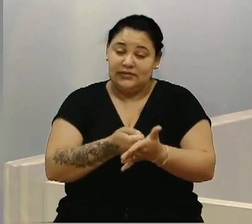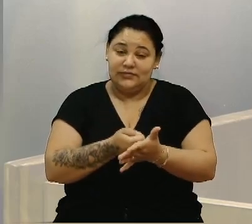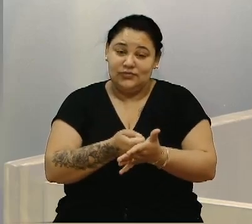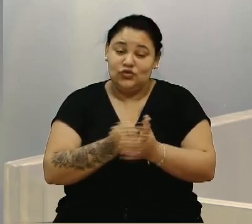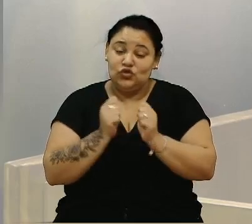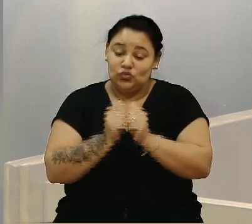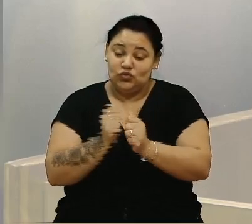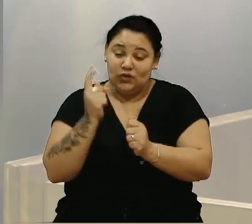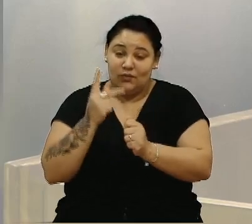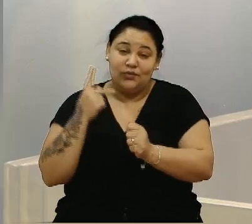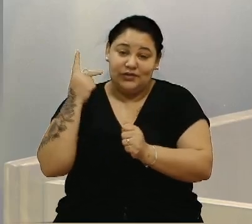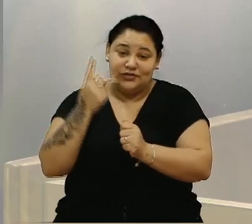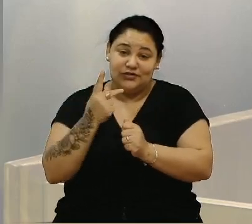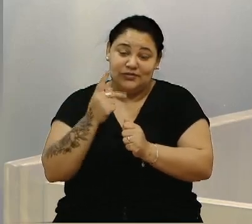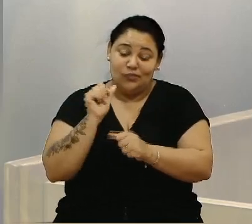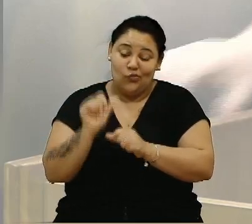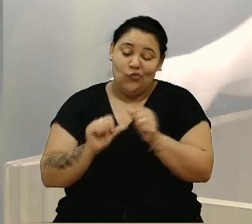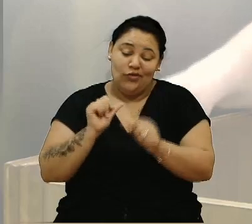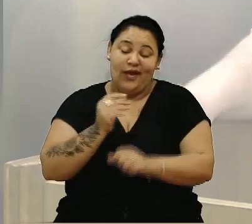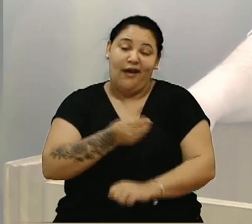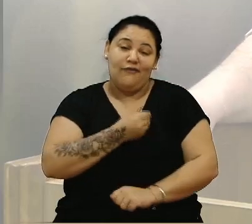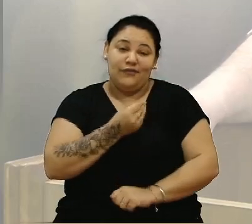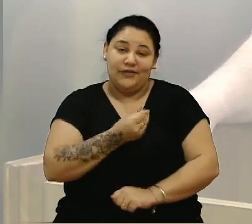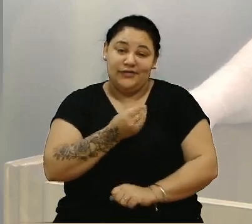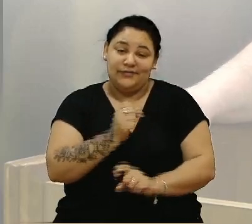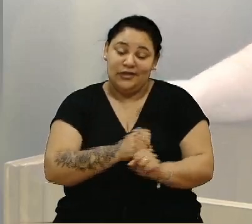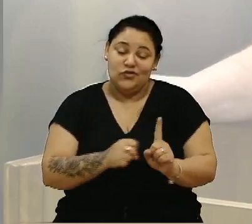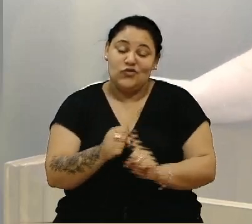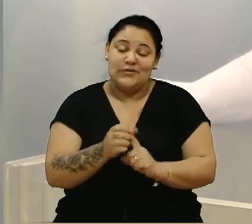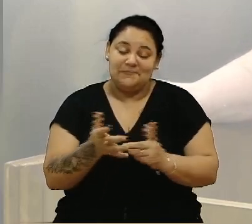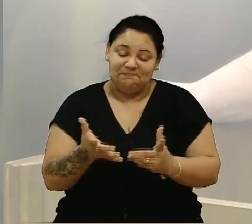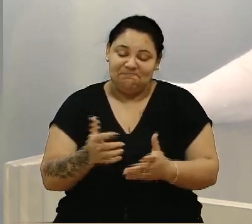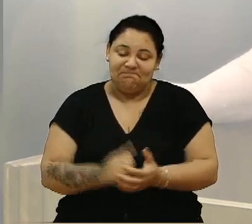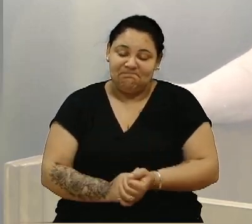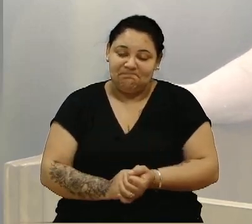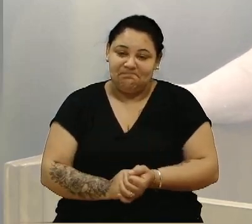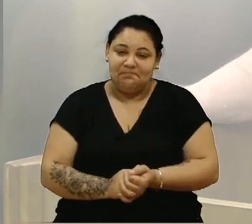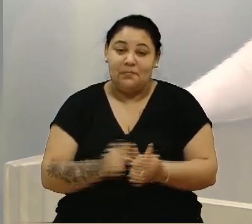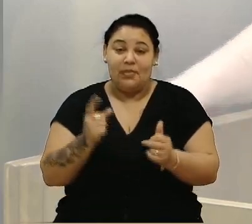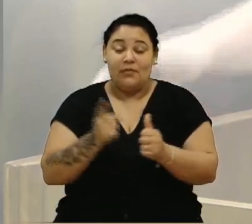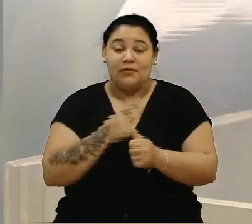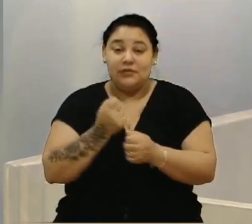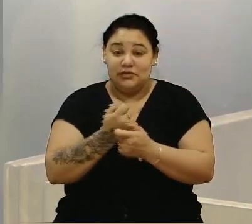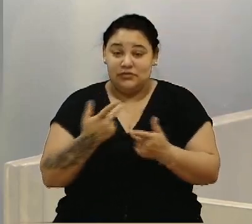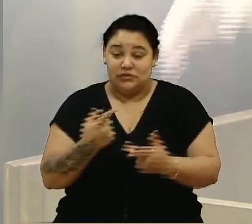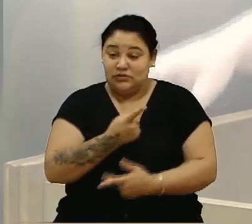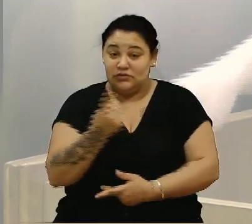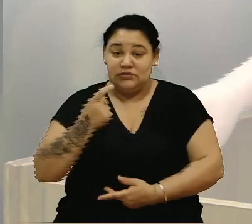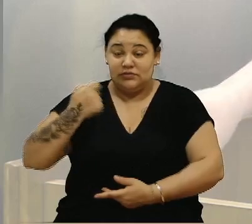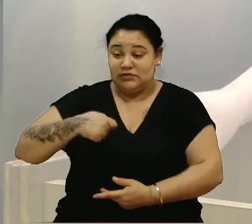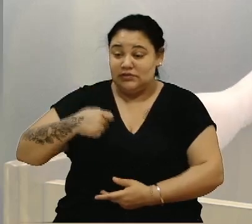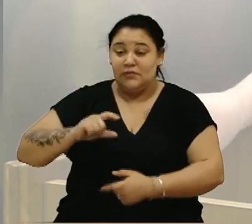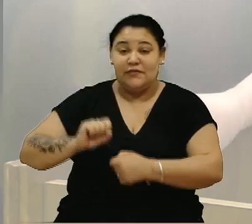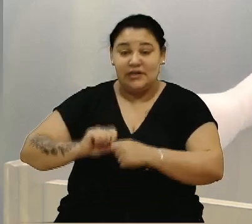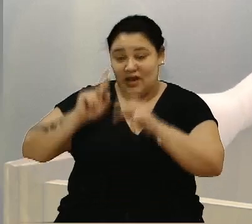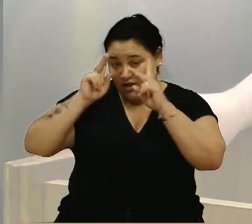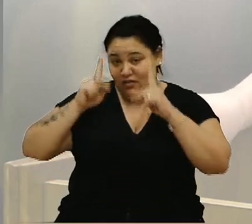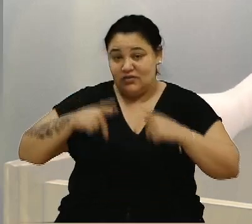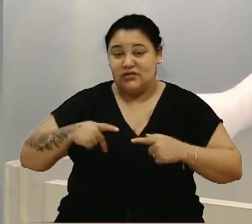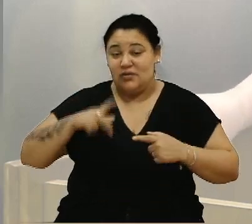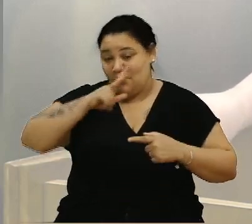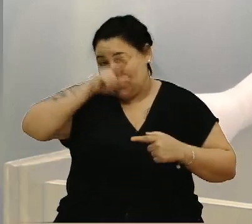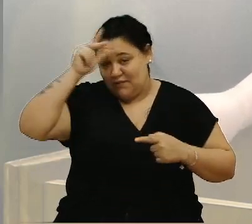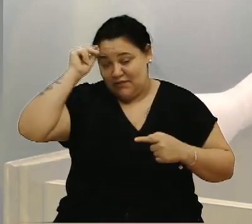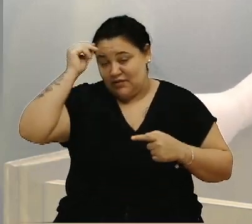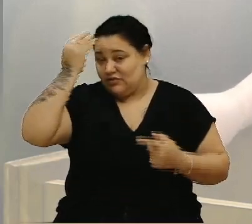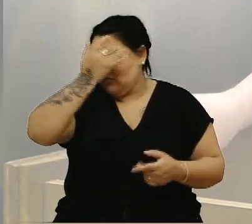dela, modificar a vida em sociedade. E o primeiro passo que nós temos que fazer é reconhecer o prefeito eleito